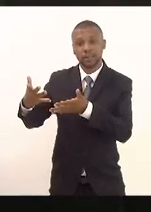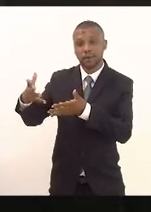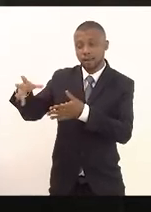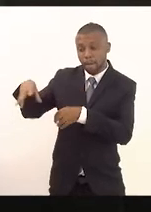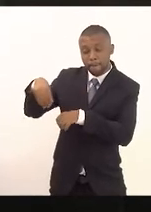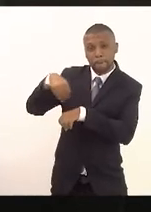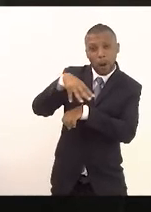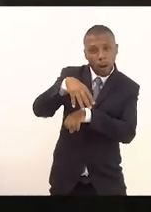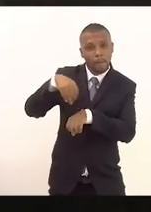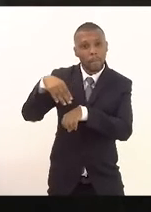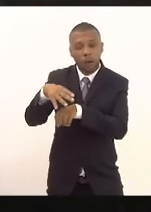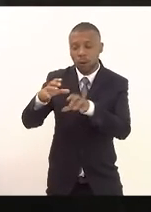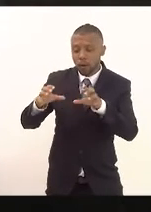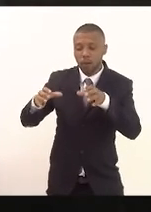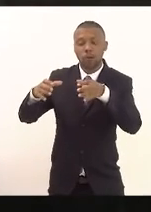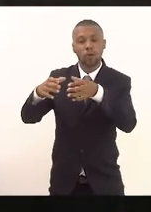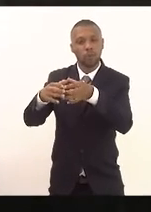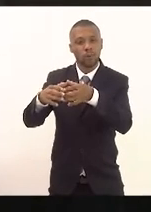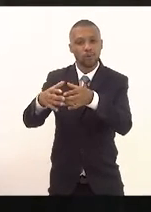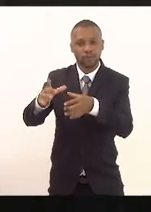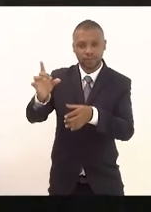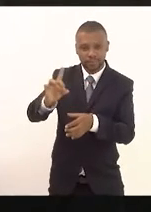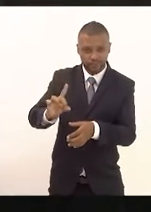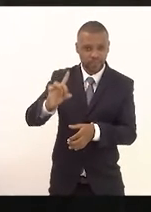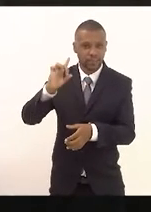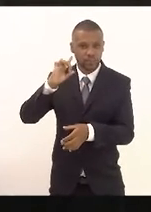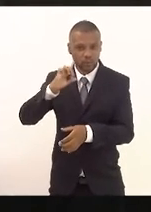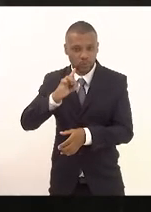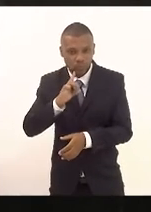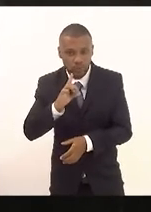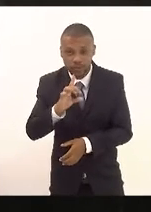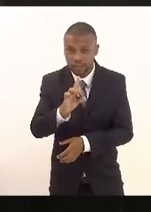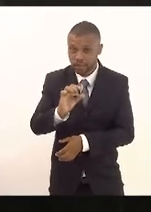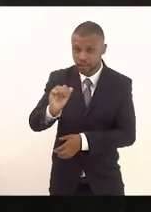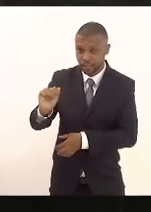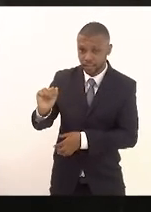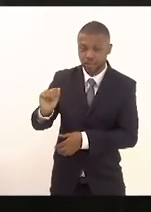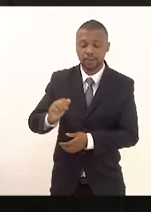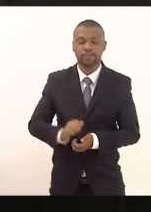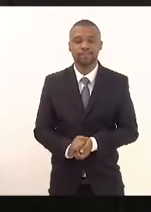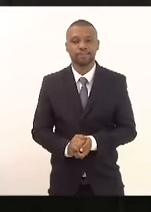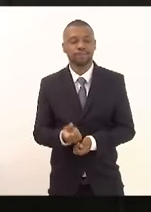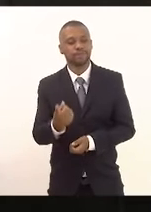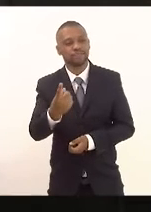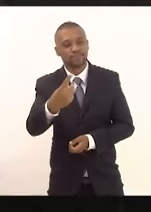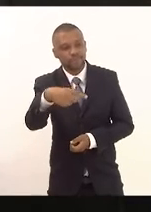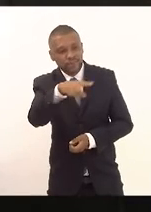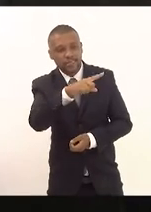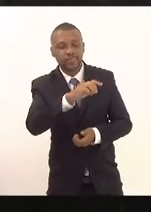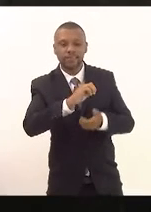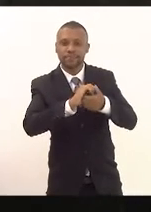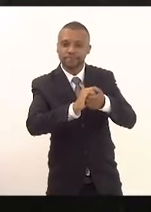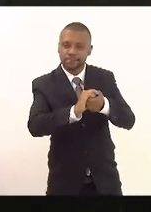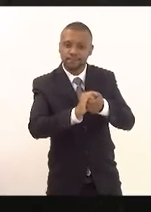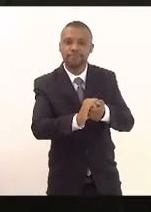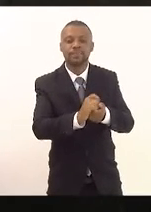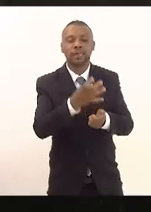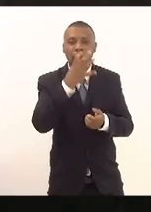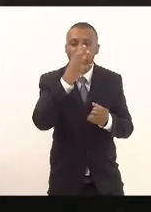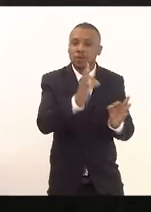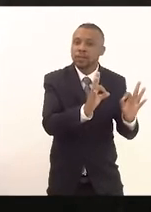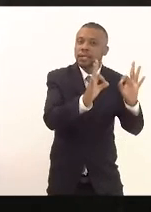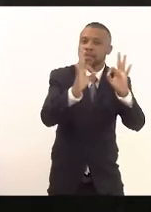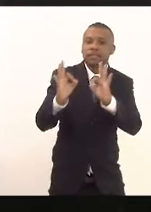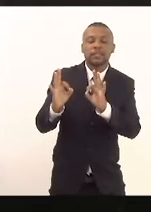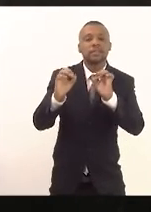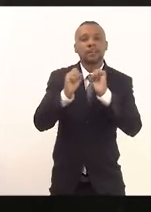nossa voz seus deficientes auditivos senhoras e senhores que assistem